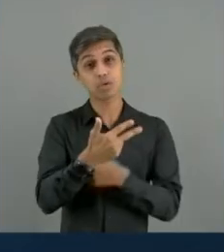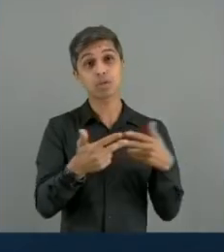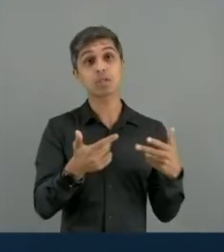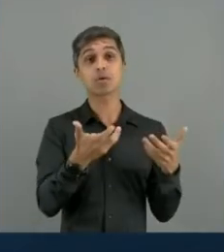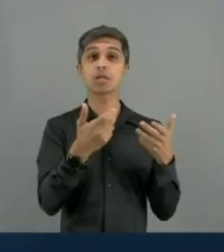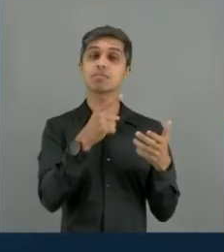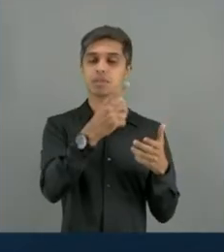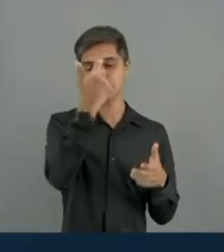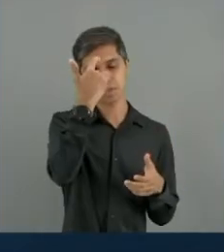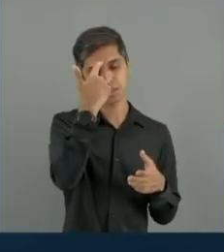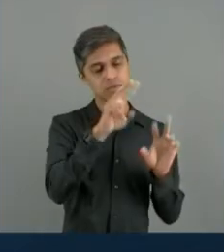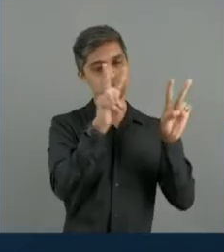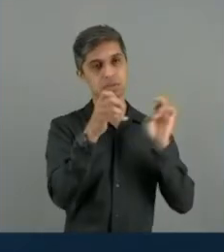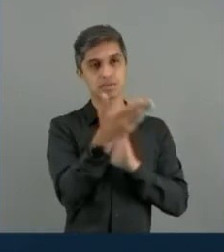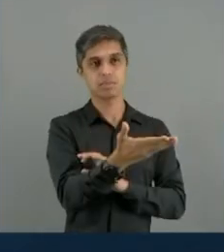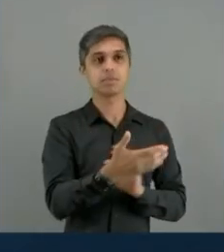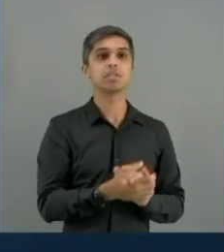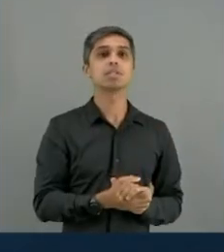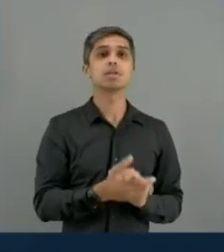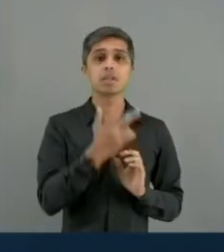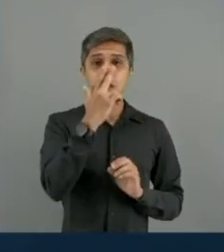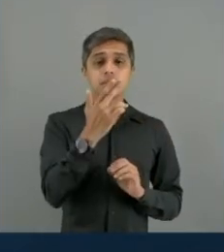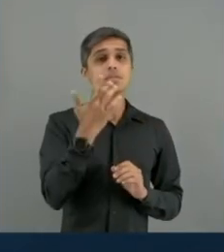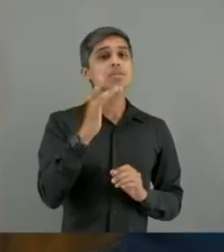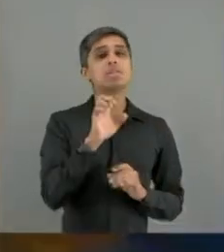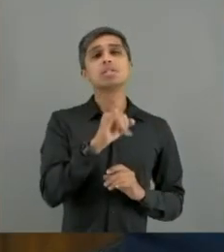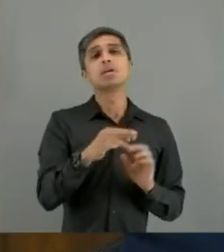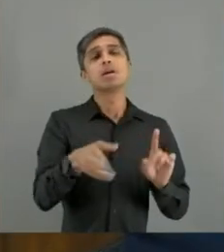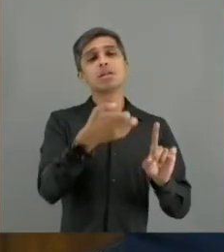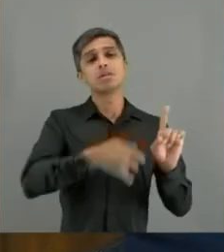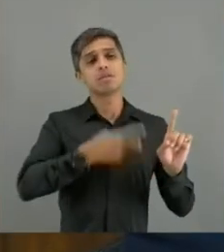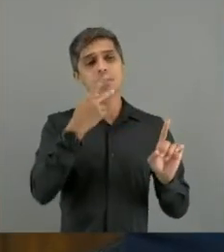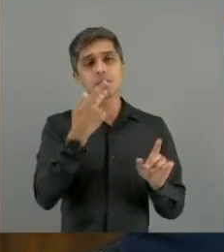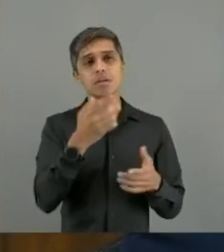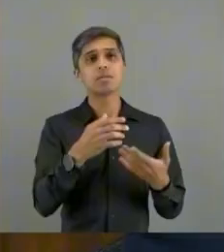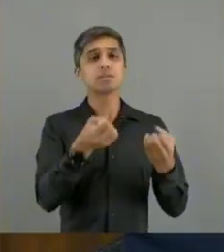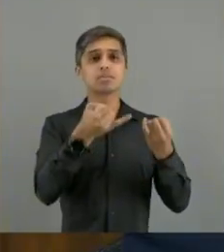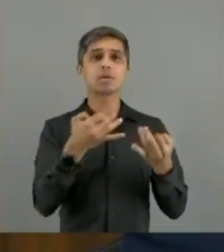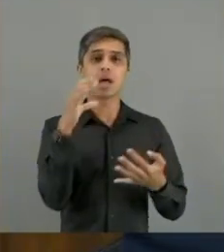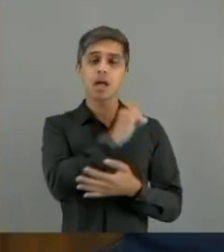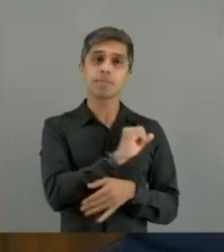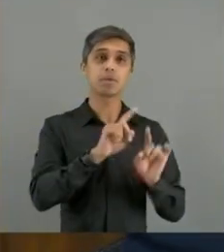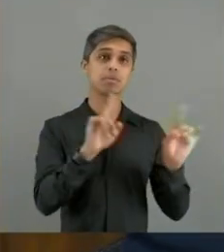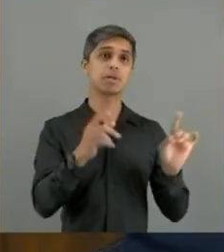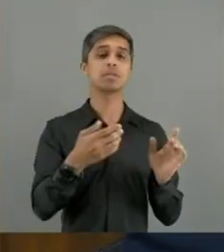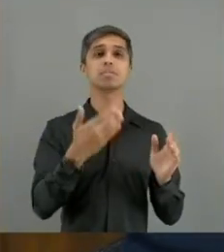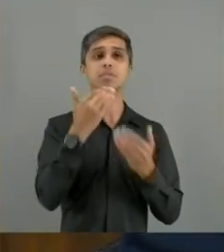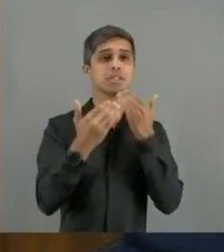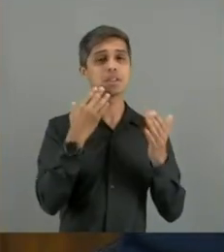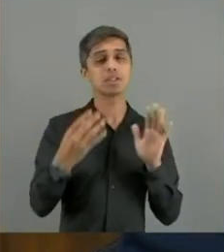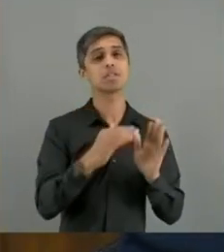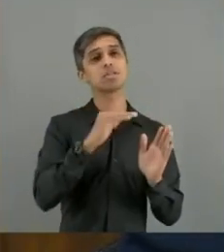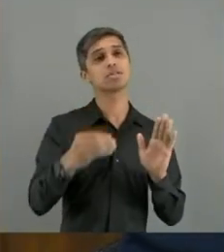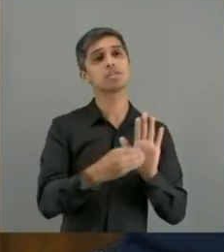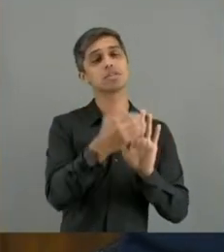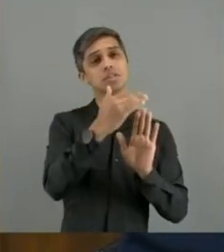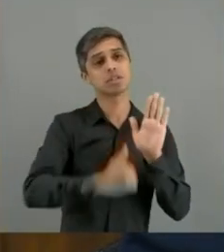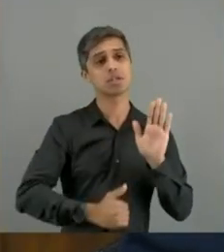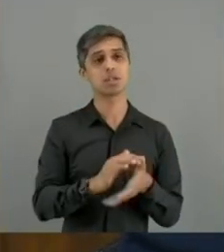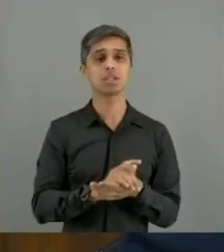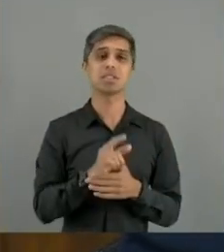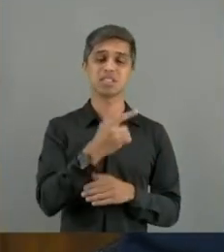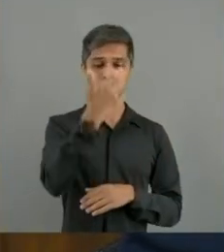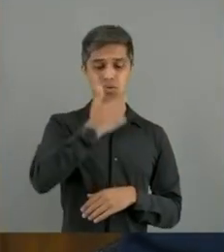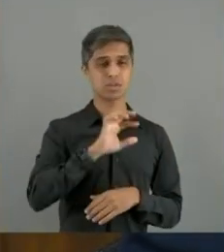favor, pensasse a respeito disso. Eu acho que eu não sei se o relator falou a respeito, eu acho que sim, de uma maneira muito rápida. Solicitação de inclusão de desconto, não sou eu. Isso